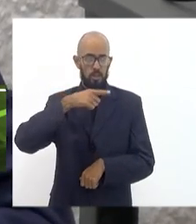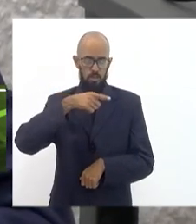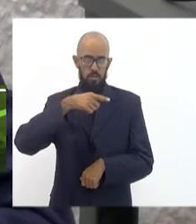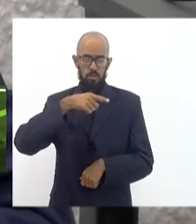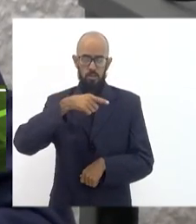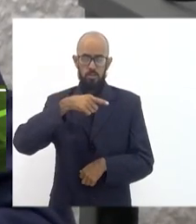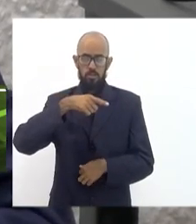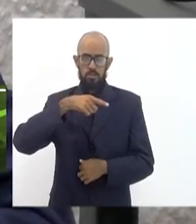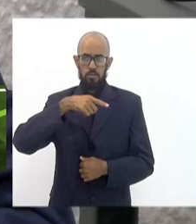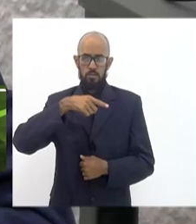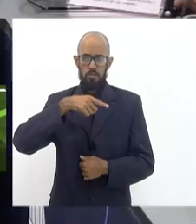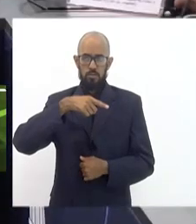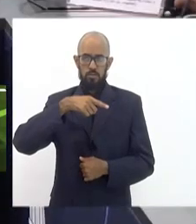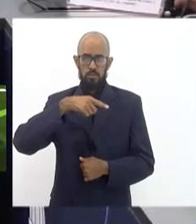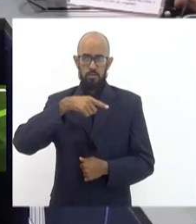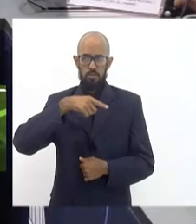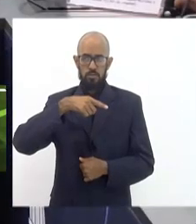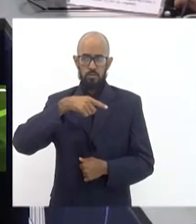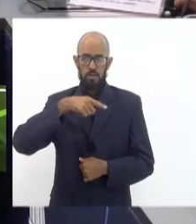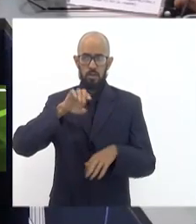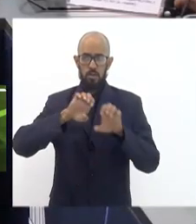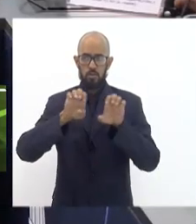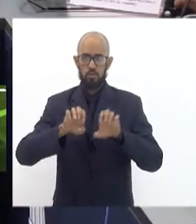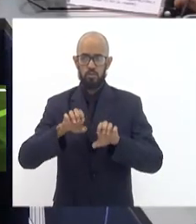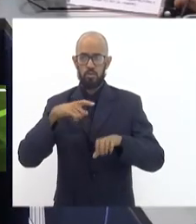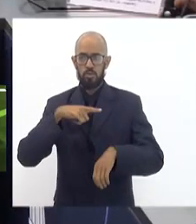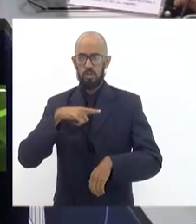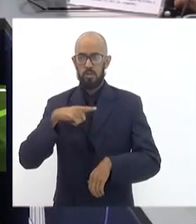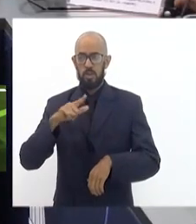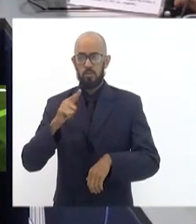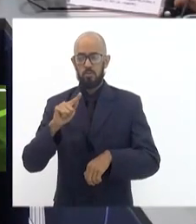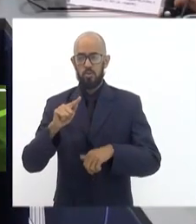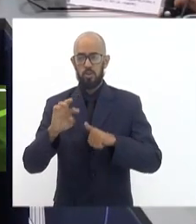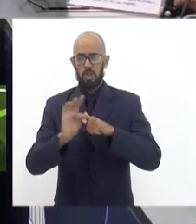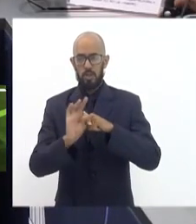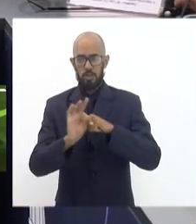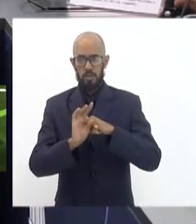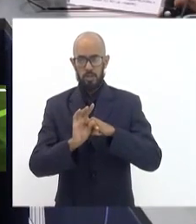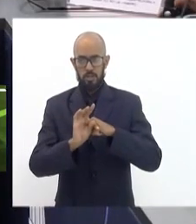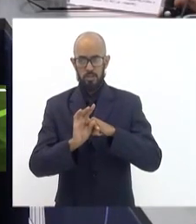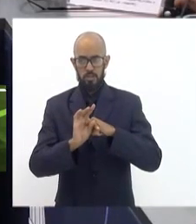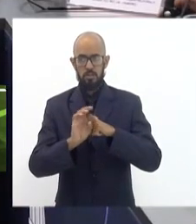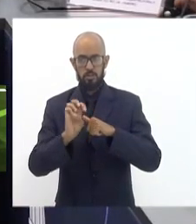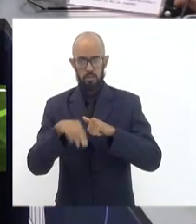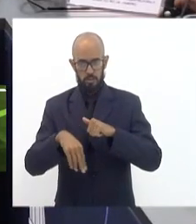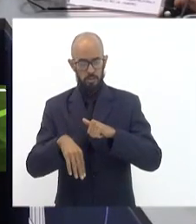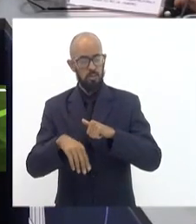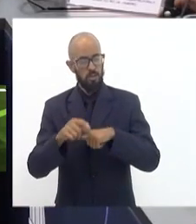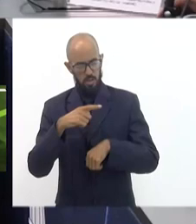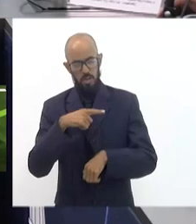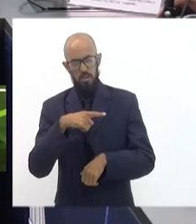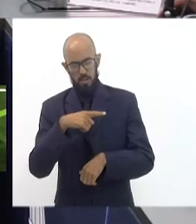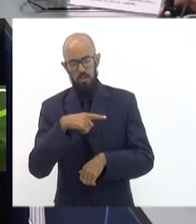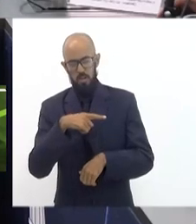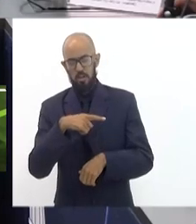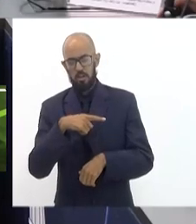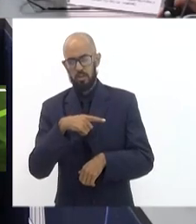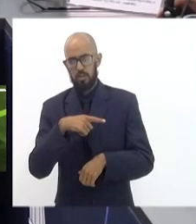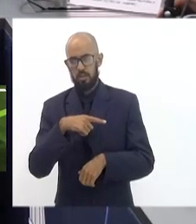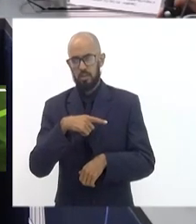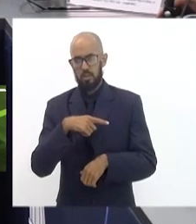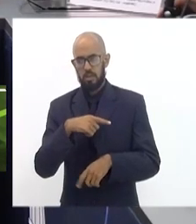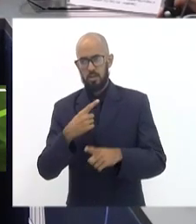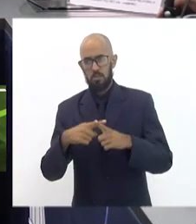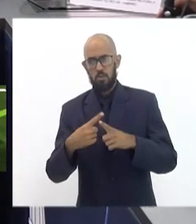estrutura tem um setor de geotécnia em então uberaldo o superintendente isso aqui viu uma coisa aqui não é para chamar atenção